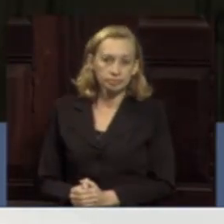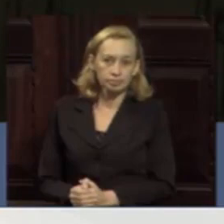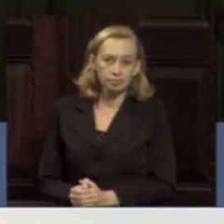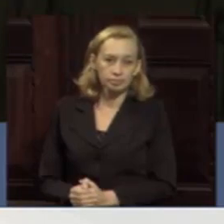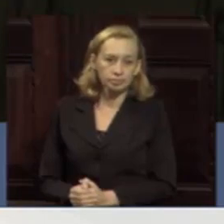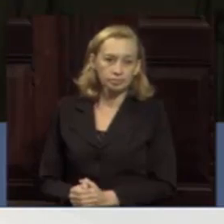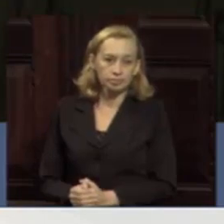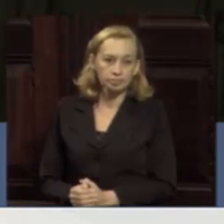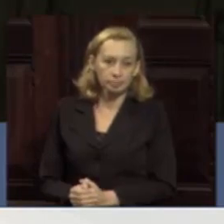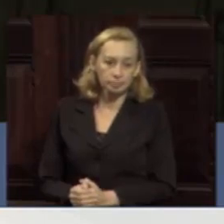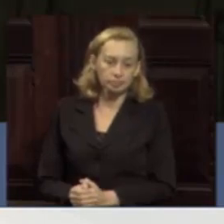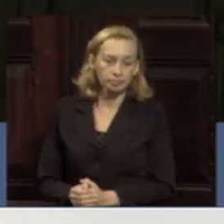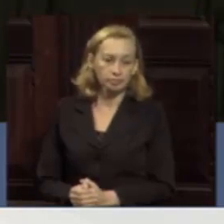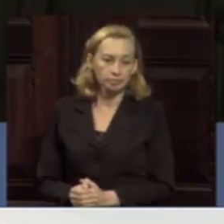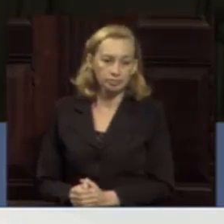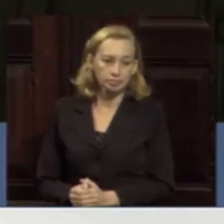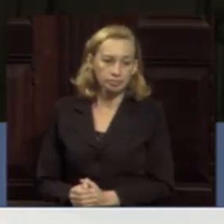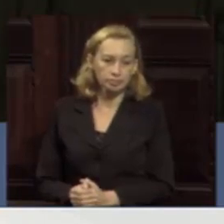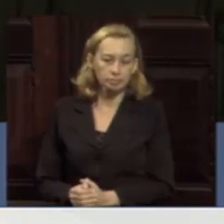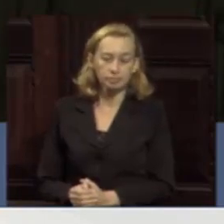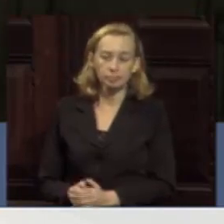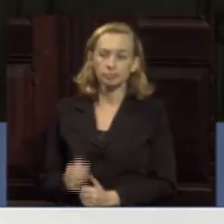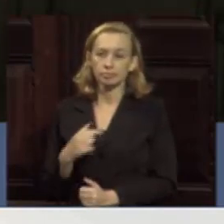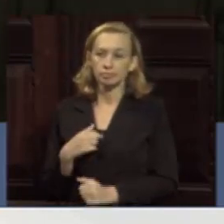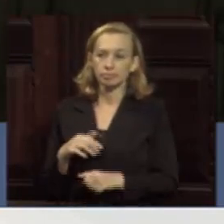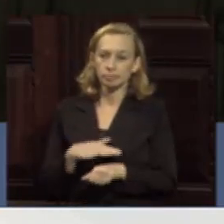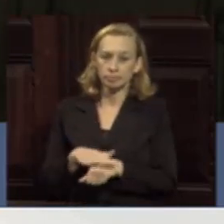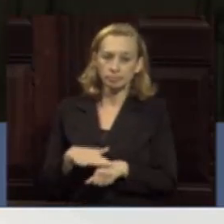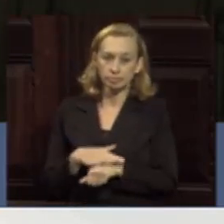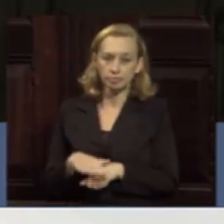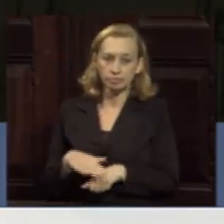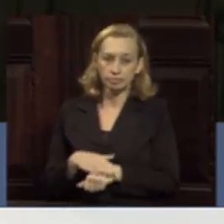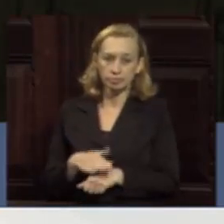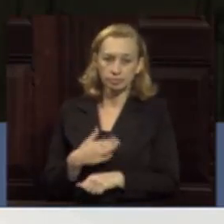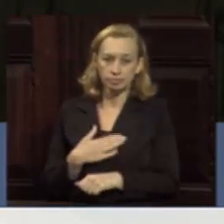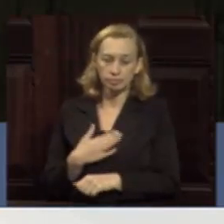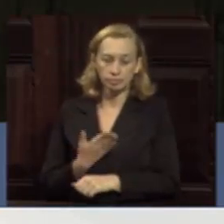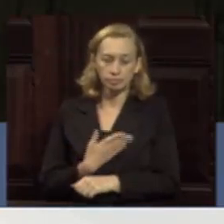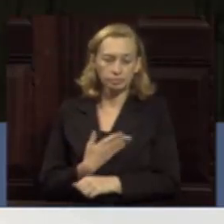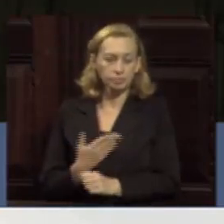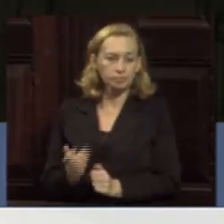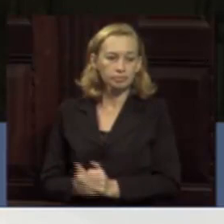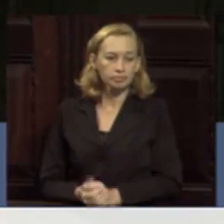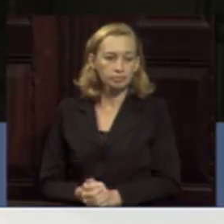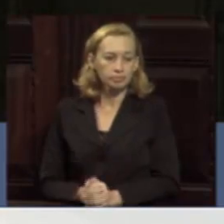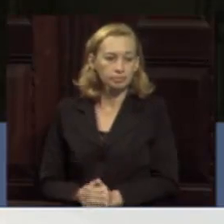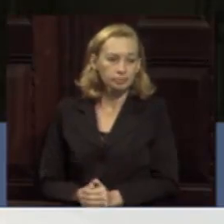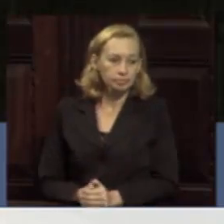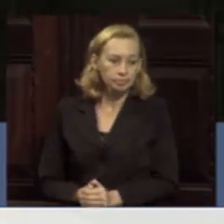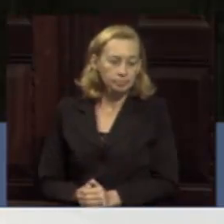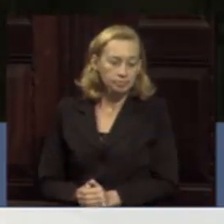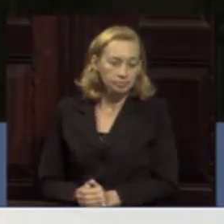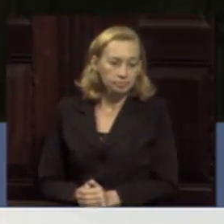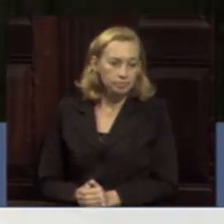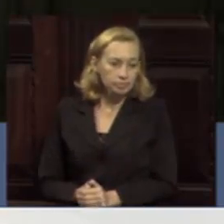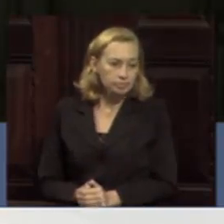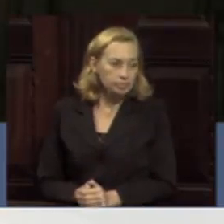eu fui dar atenção ali à assessoria. E não sei qual que entrou agora na ordem.